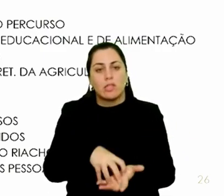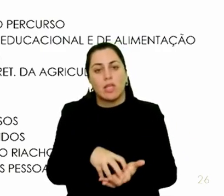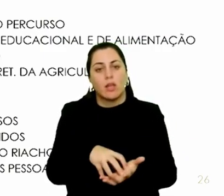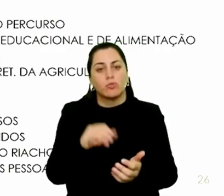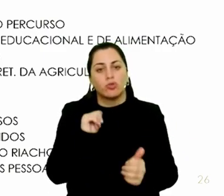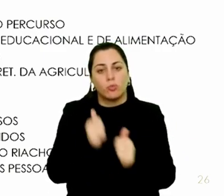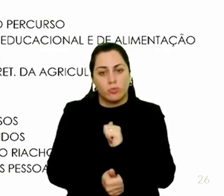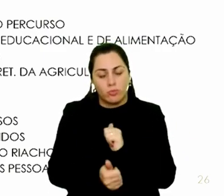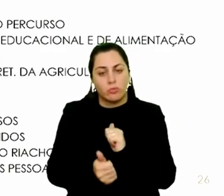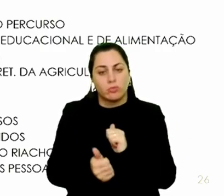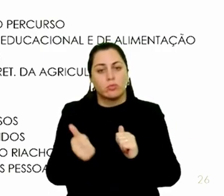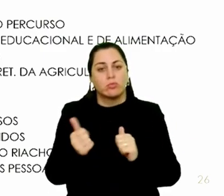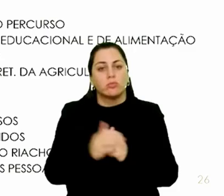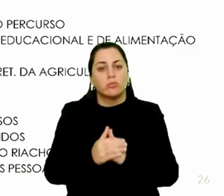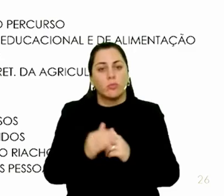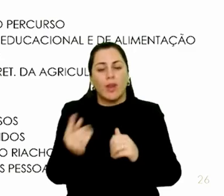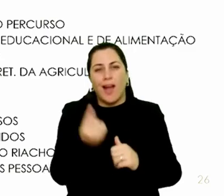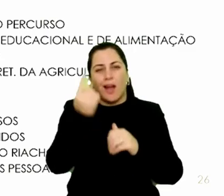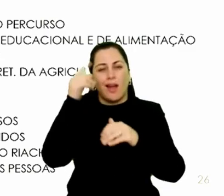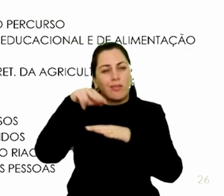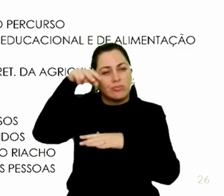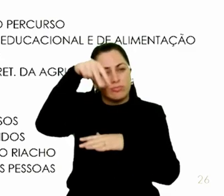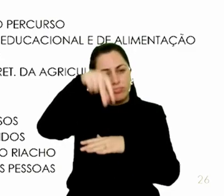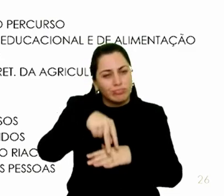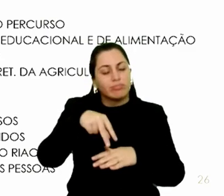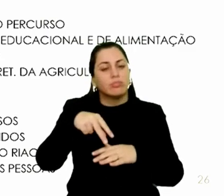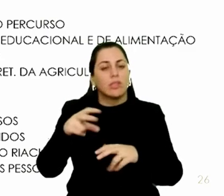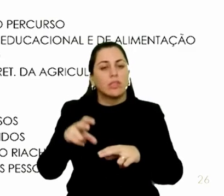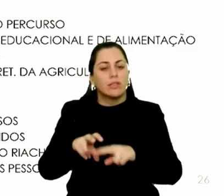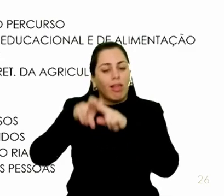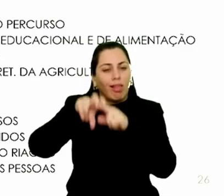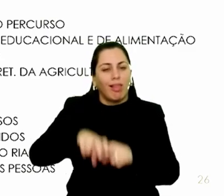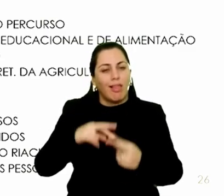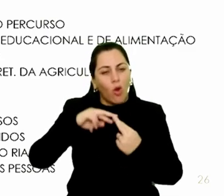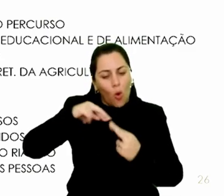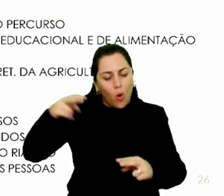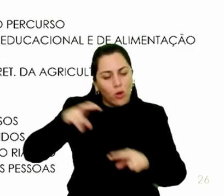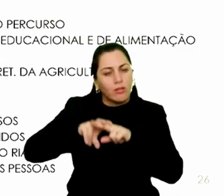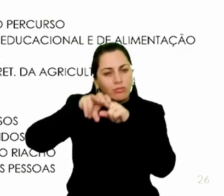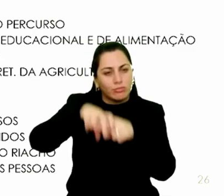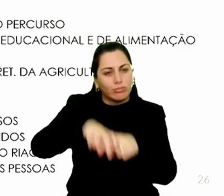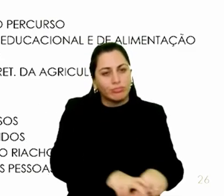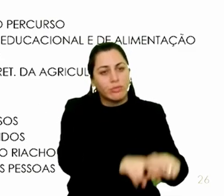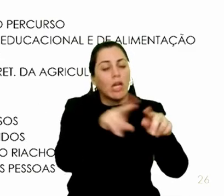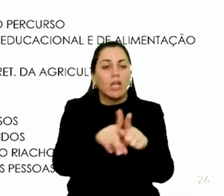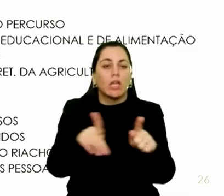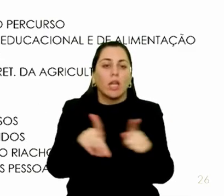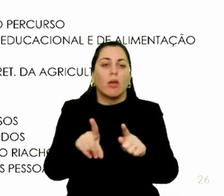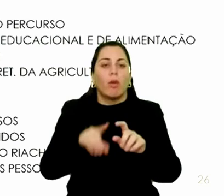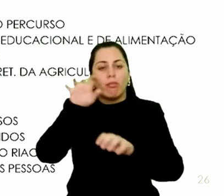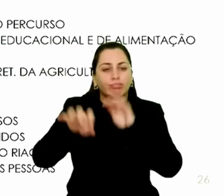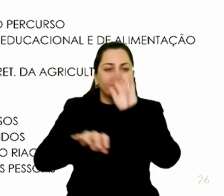atividades esportivas, o mirante, onde tem a saída da tirolesa, as atividades de escalada e também